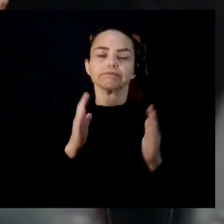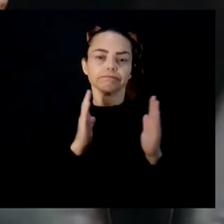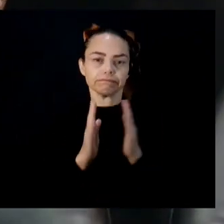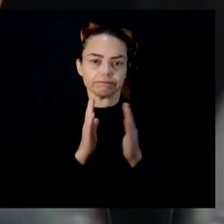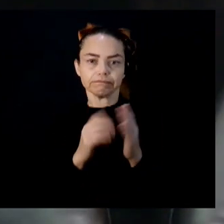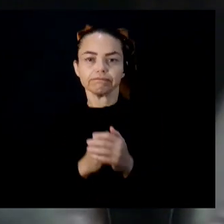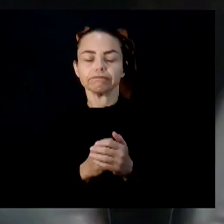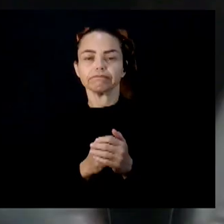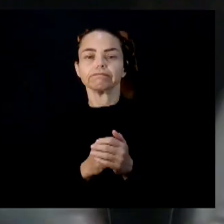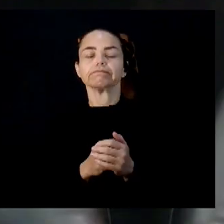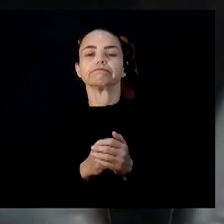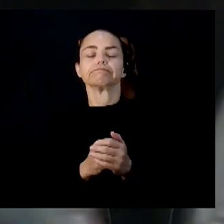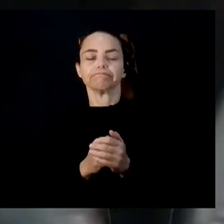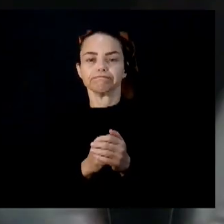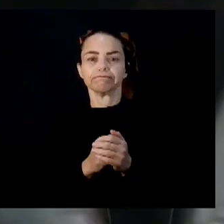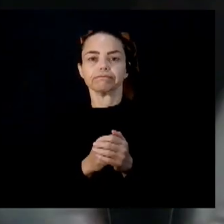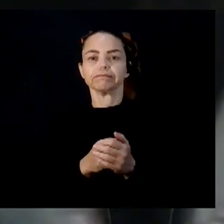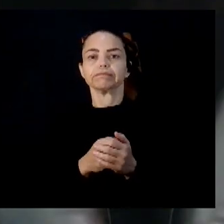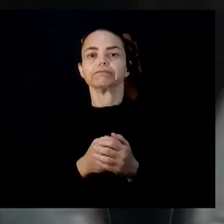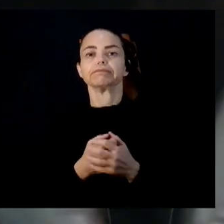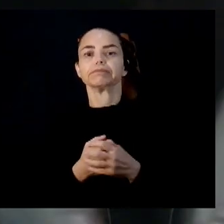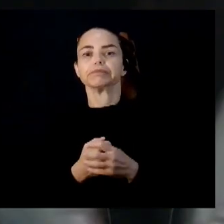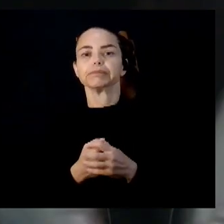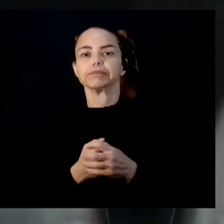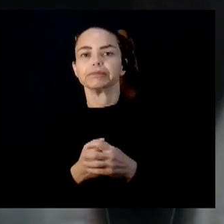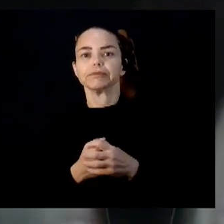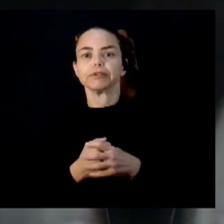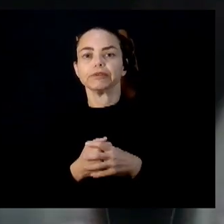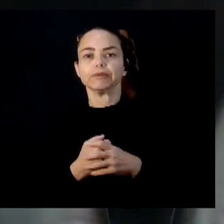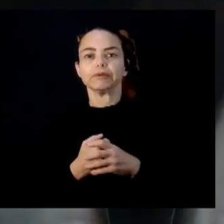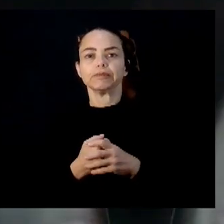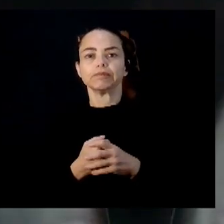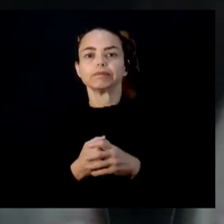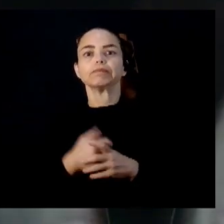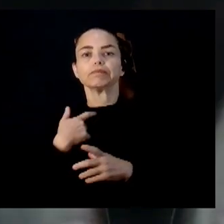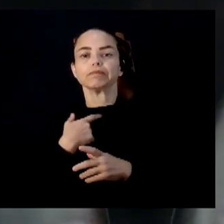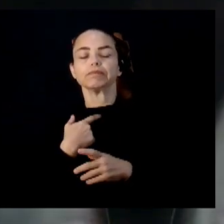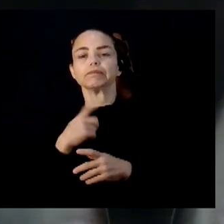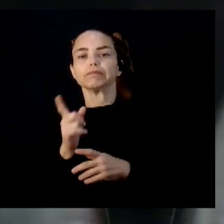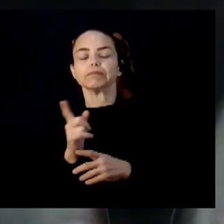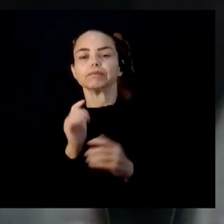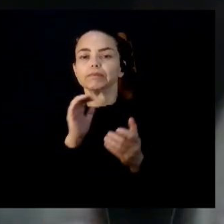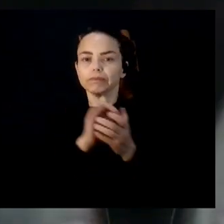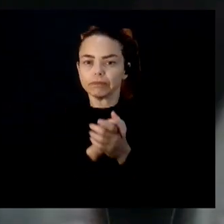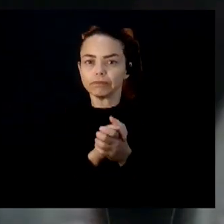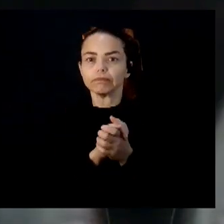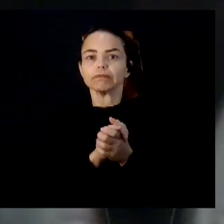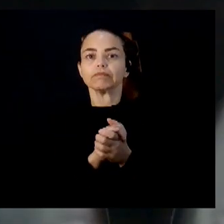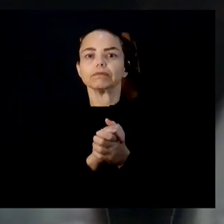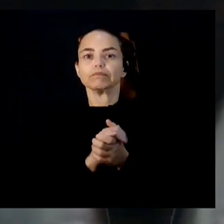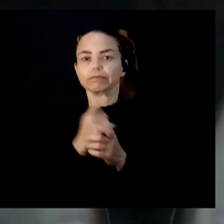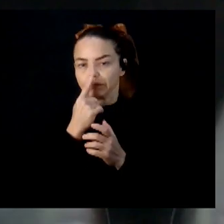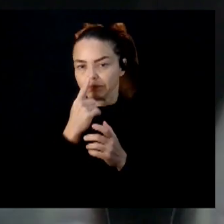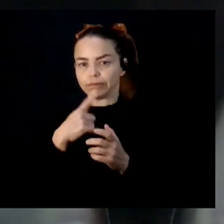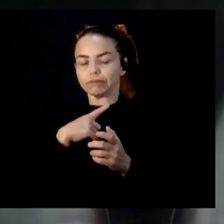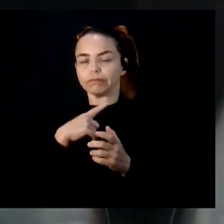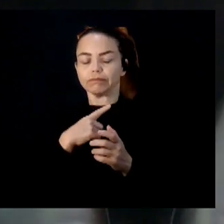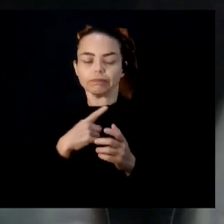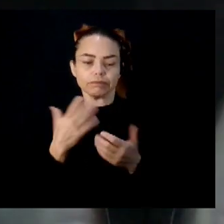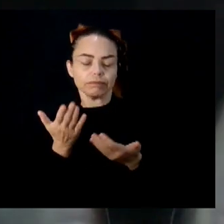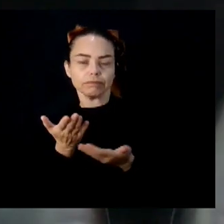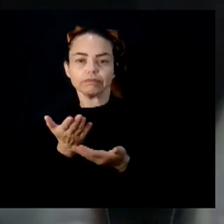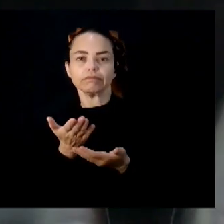espaço de tempo? Sim. Né? Então, a dinâmica do casal, a intimidade que o casal vai criando,